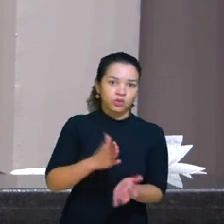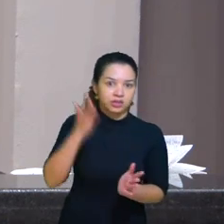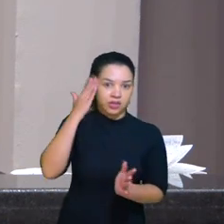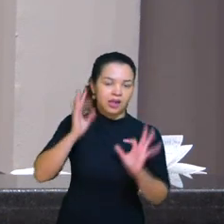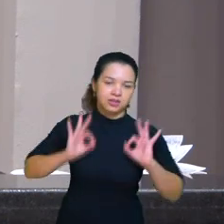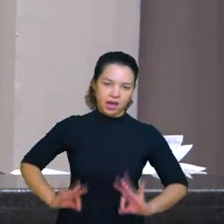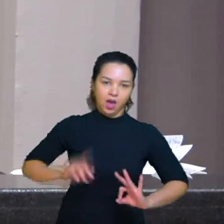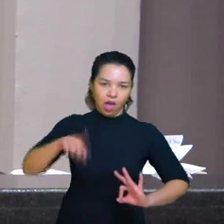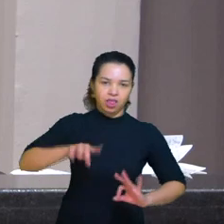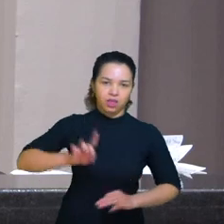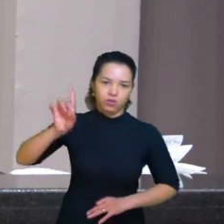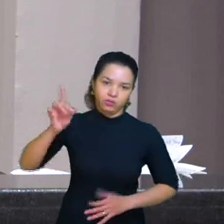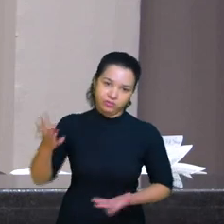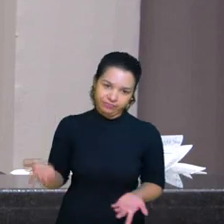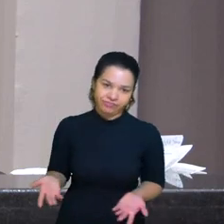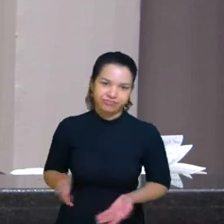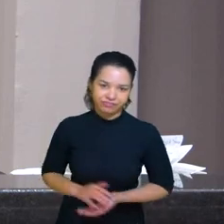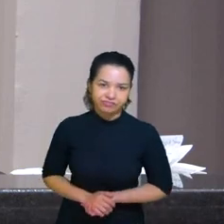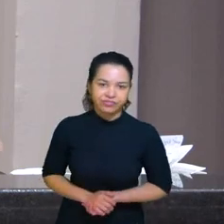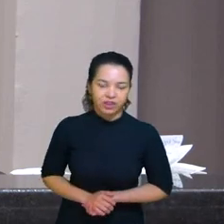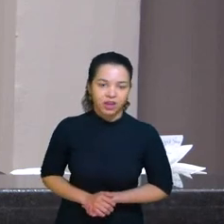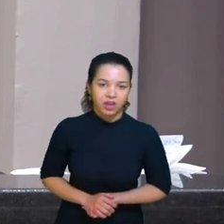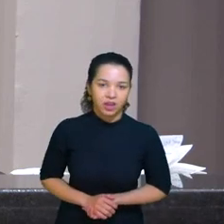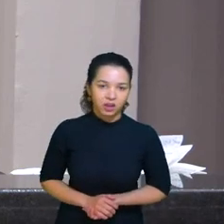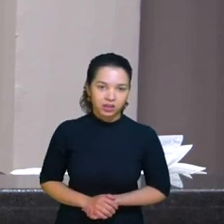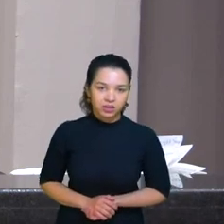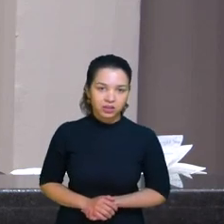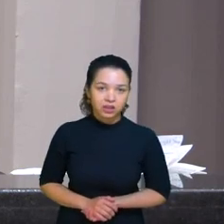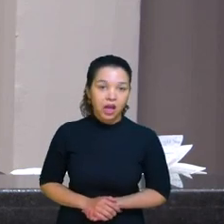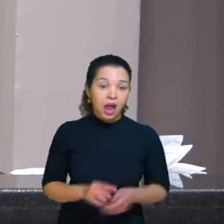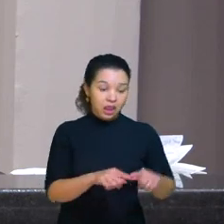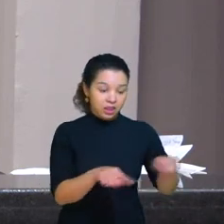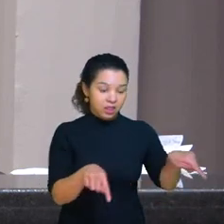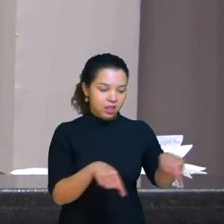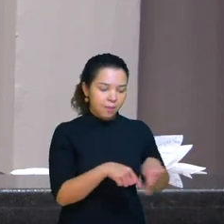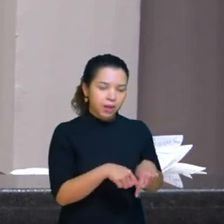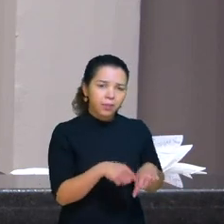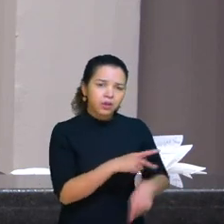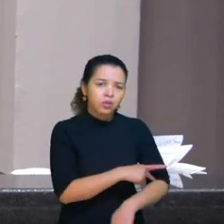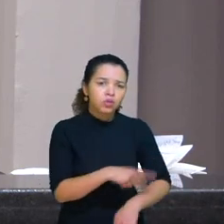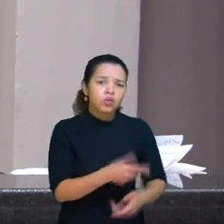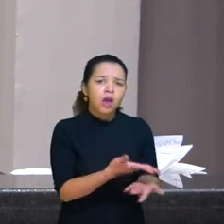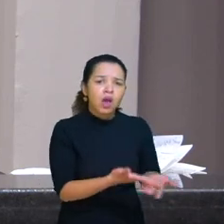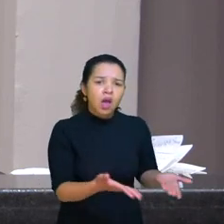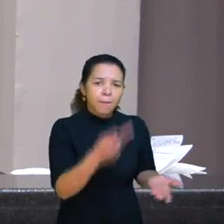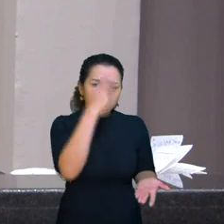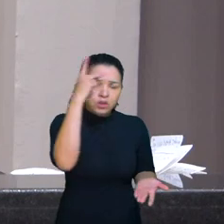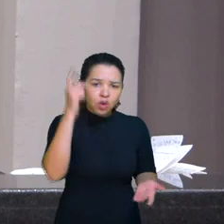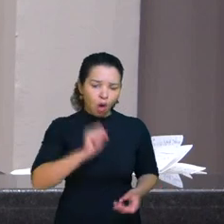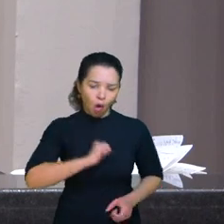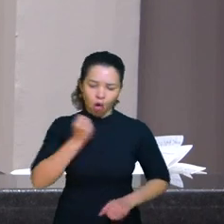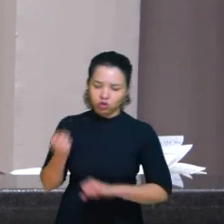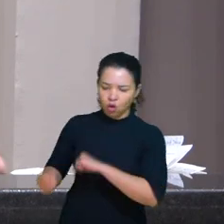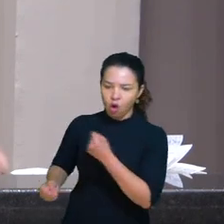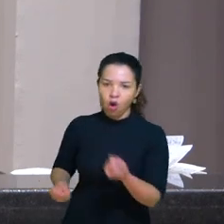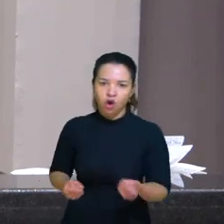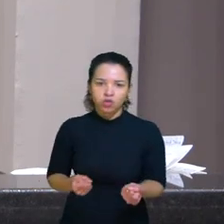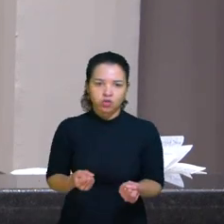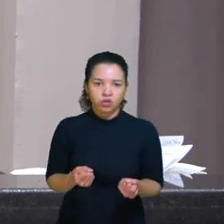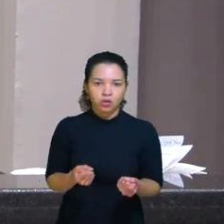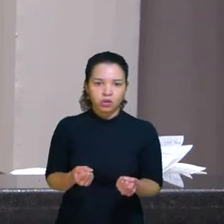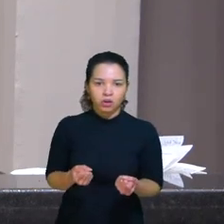né E a minha pergunta é nos departamentos é como é que pessoas que se odeiam pode formar que pessoas que se amam Não